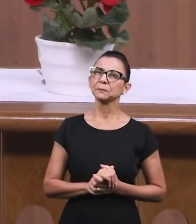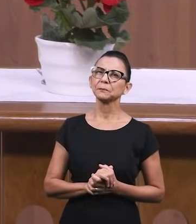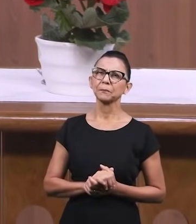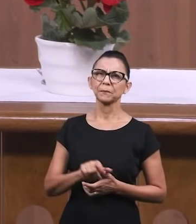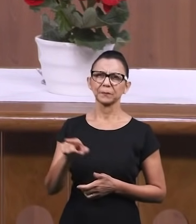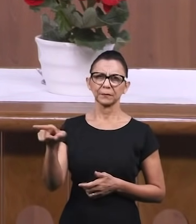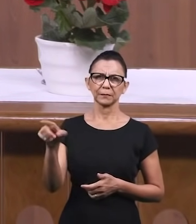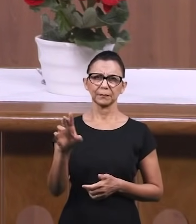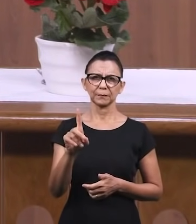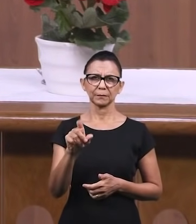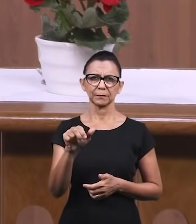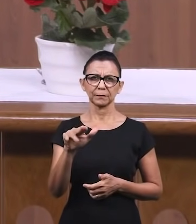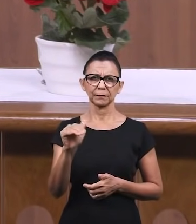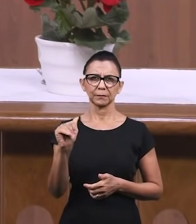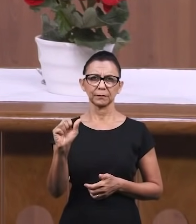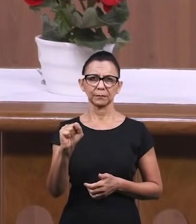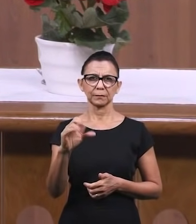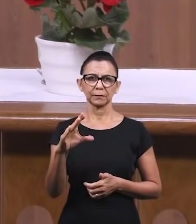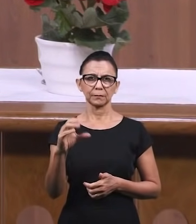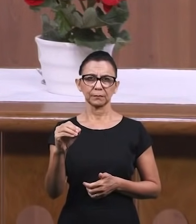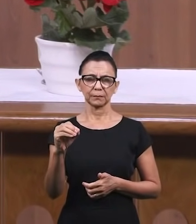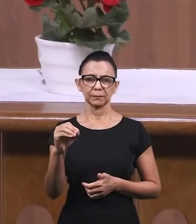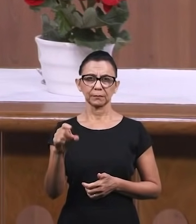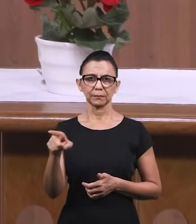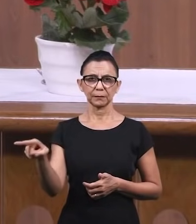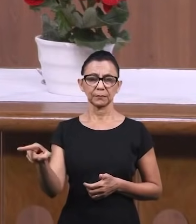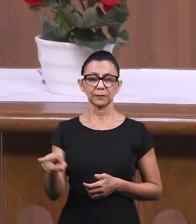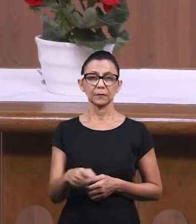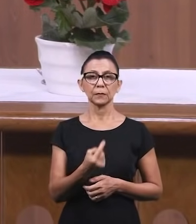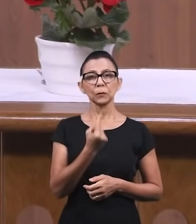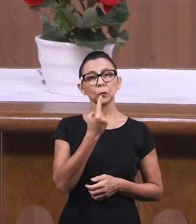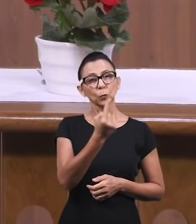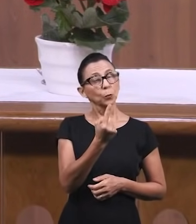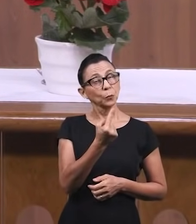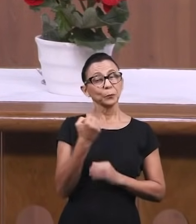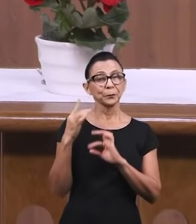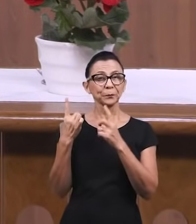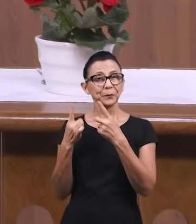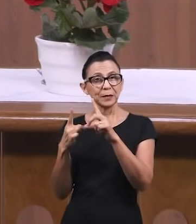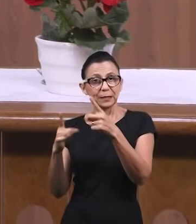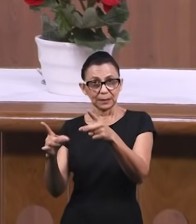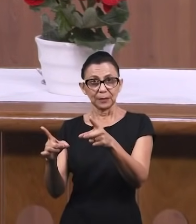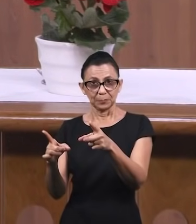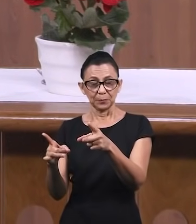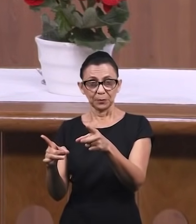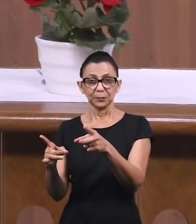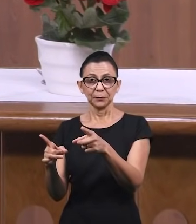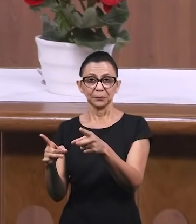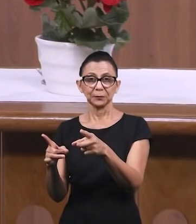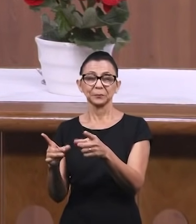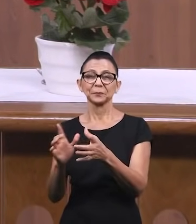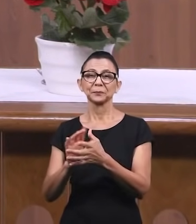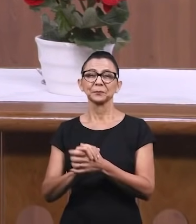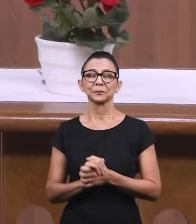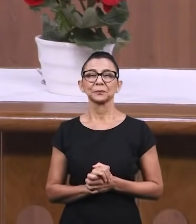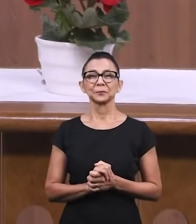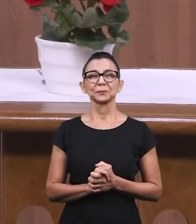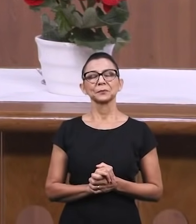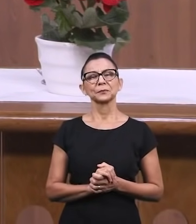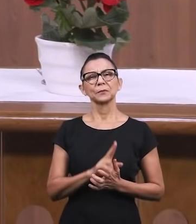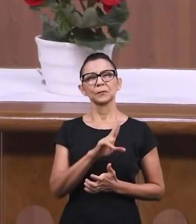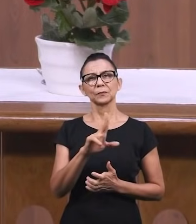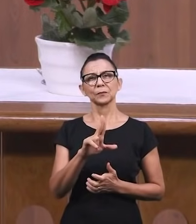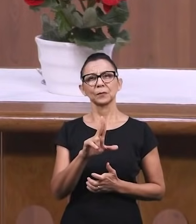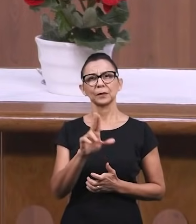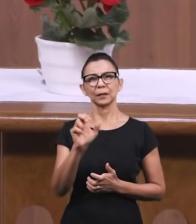seguinte, que lá em Damasco havia um discípulo do Senhor Jesus Cristo